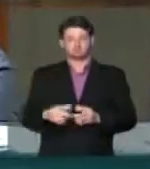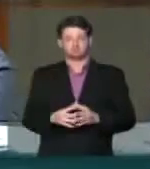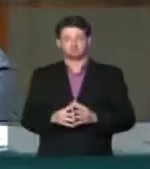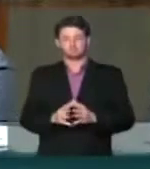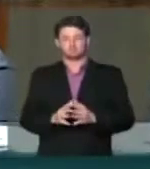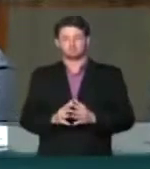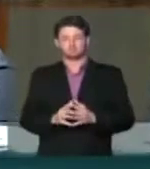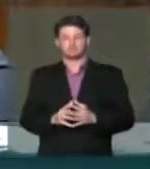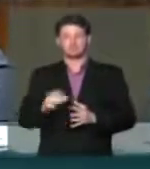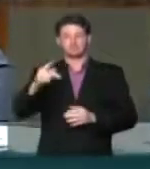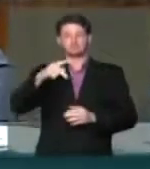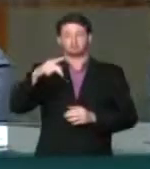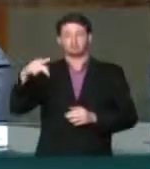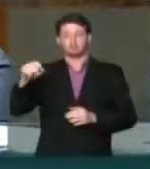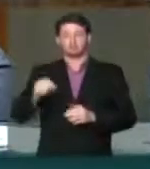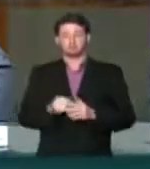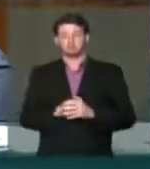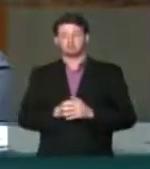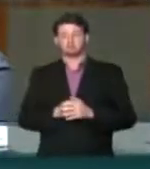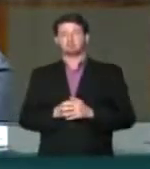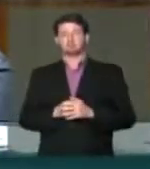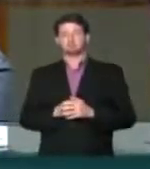presidente. Como vota o PPS?